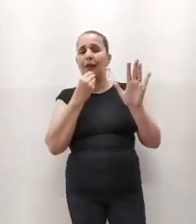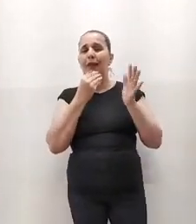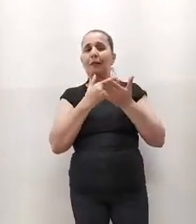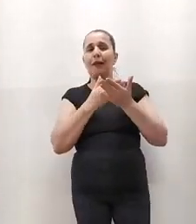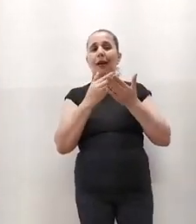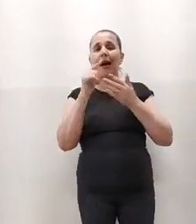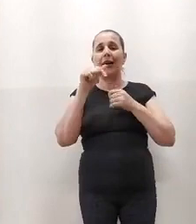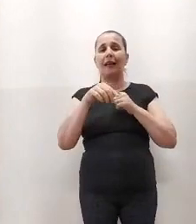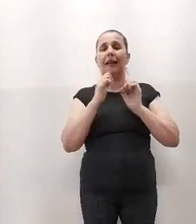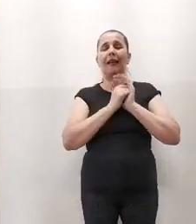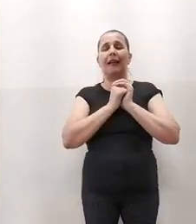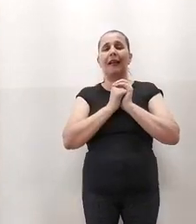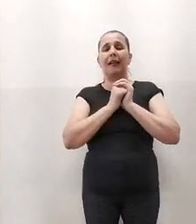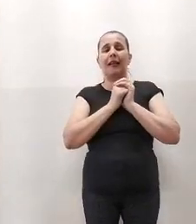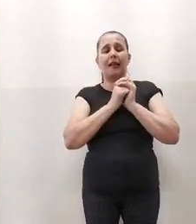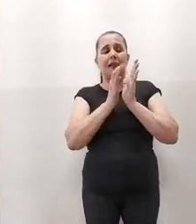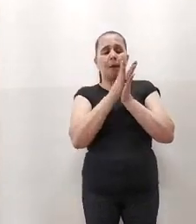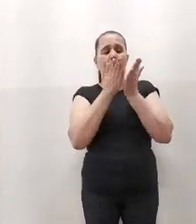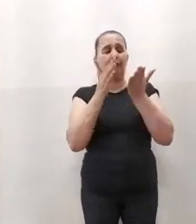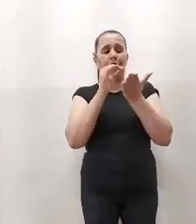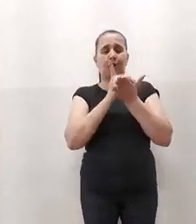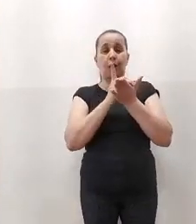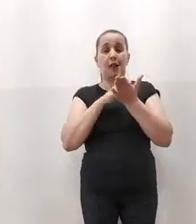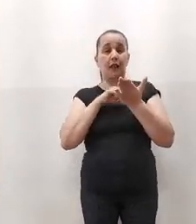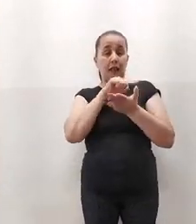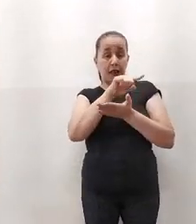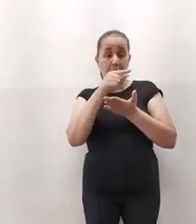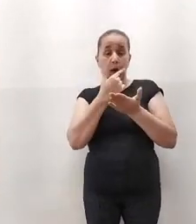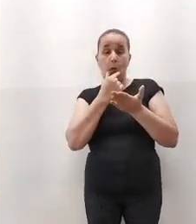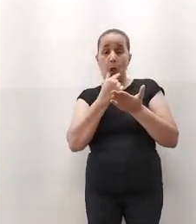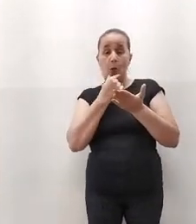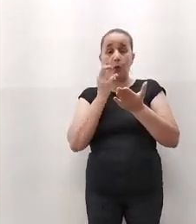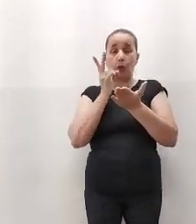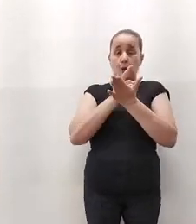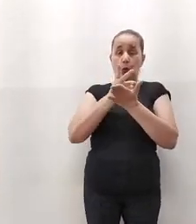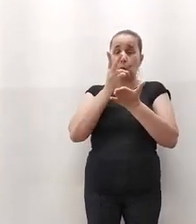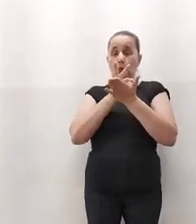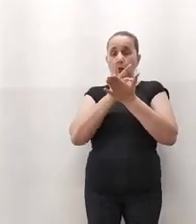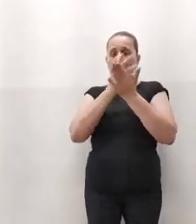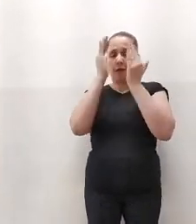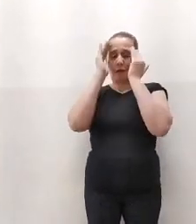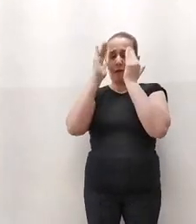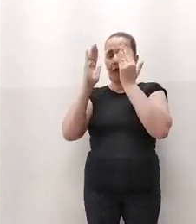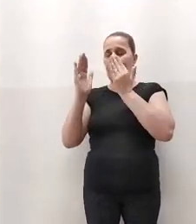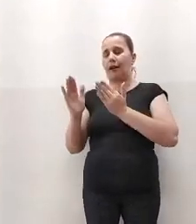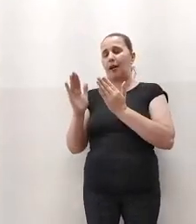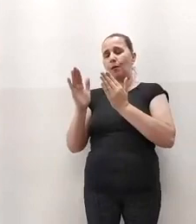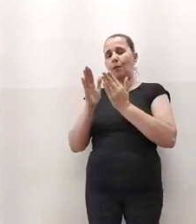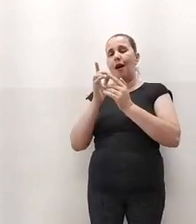Escrituras e foram homens que permaneceram fiéis àquilo que Deus desejou.